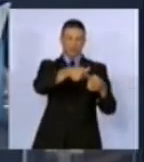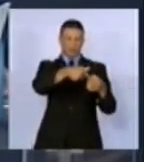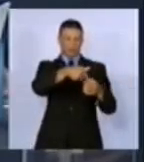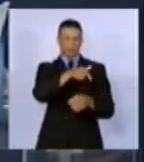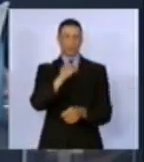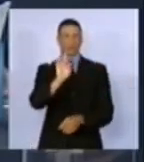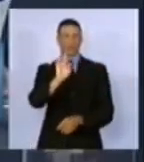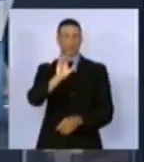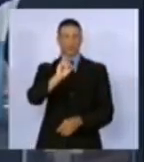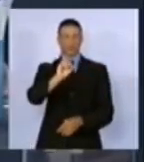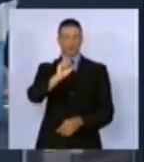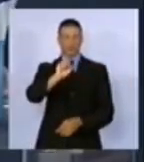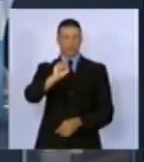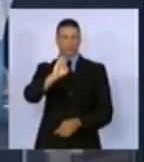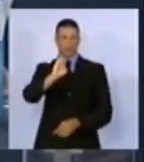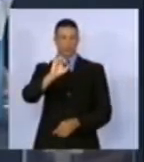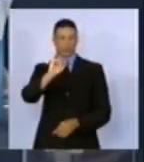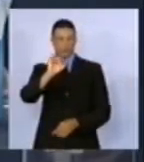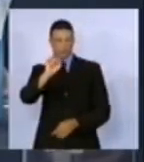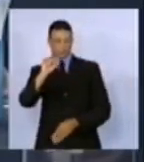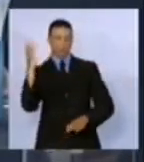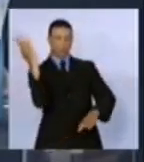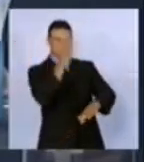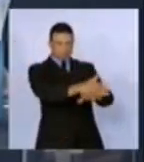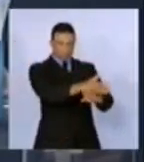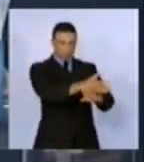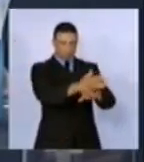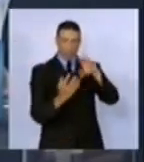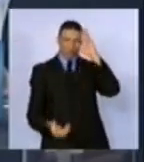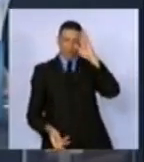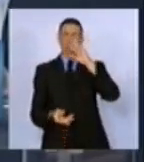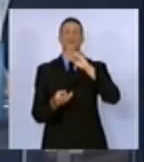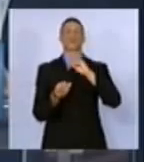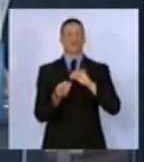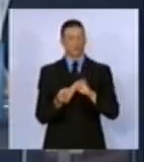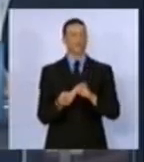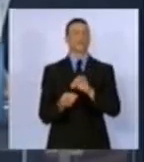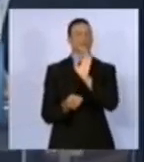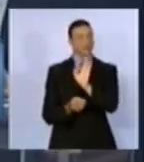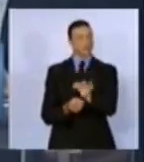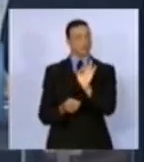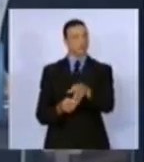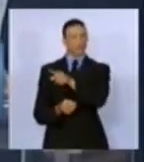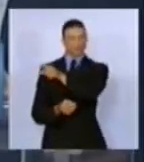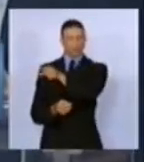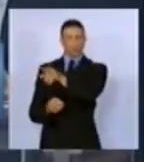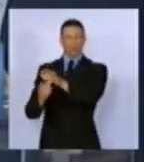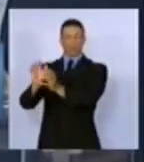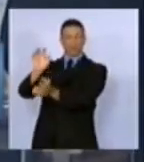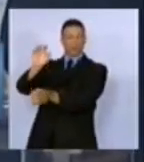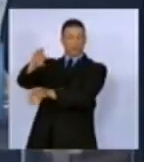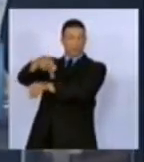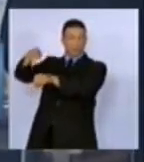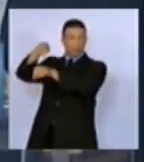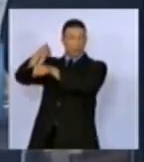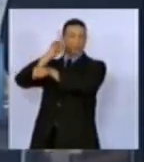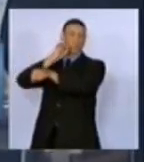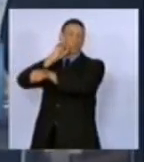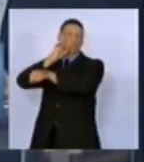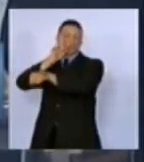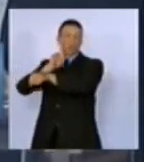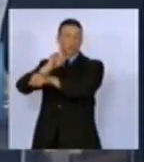fósseis eh essa conclusão inclusive é aceita pelo Estado da Califórnia o estado americano